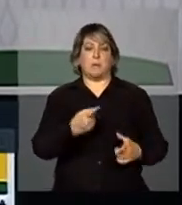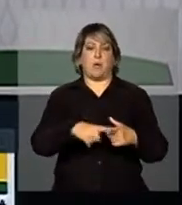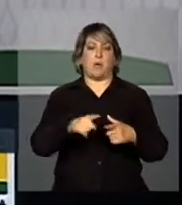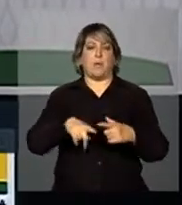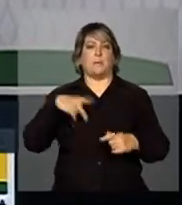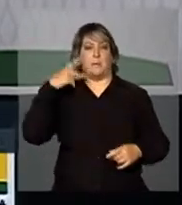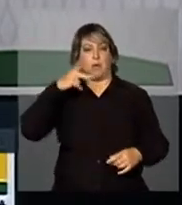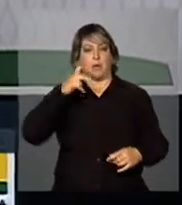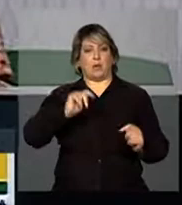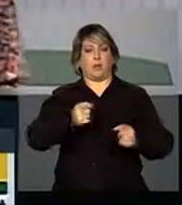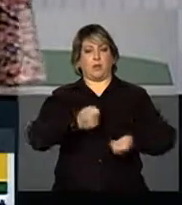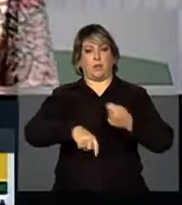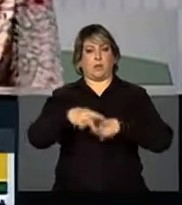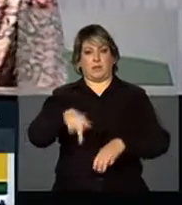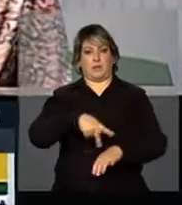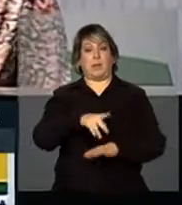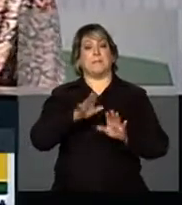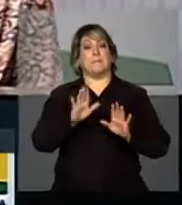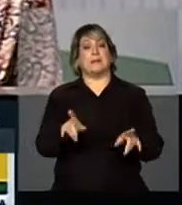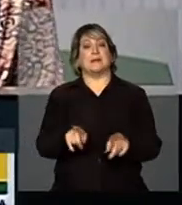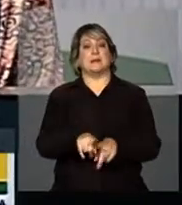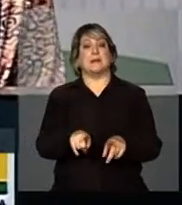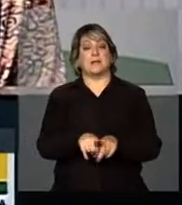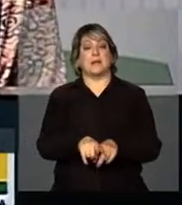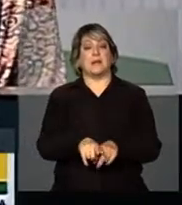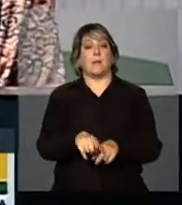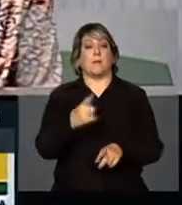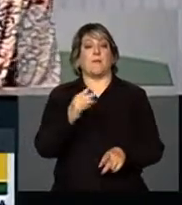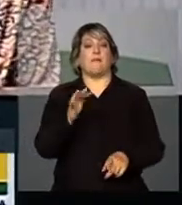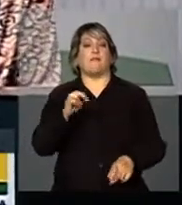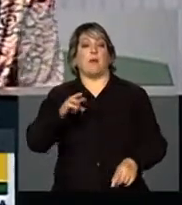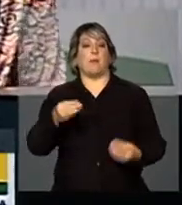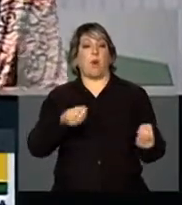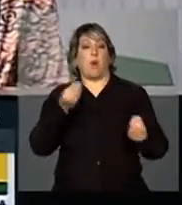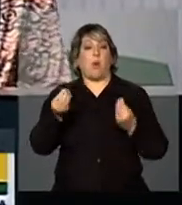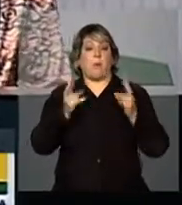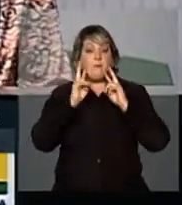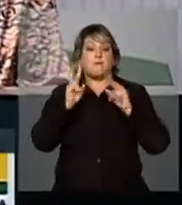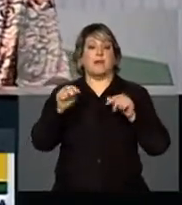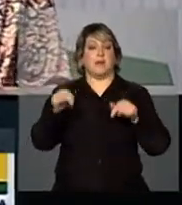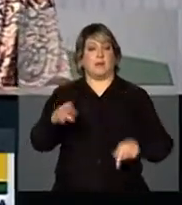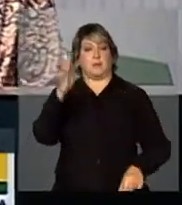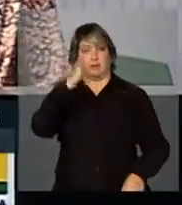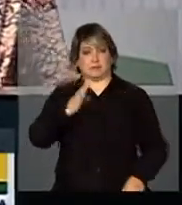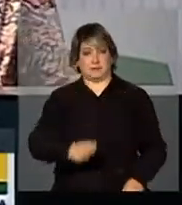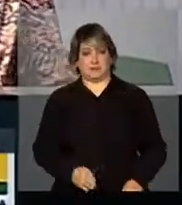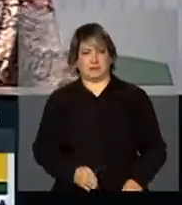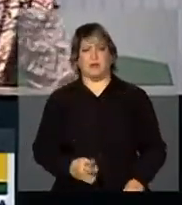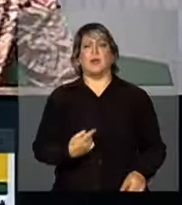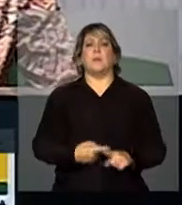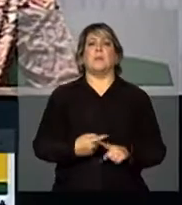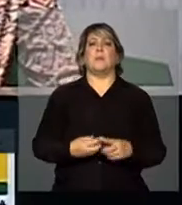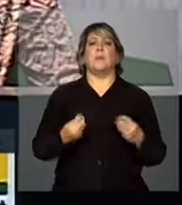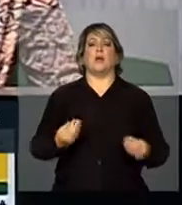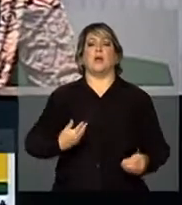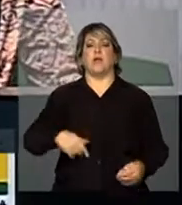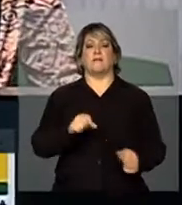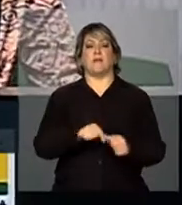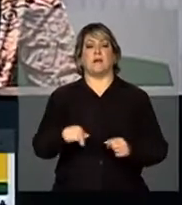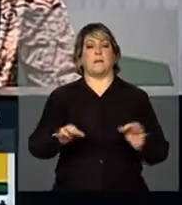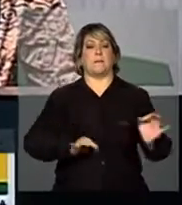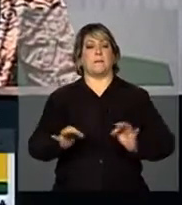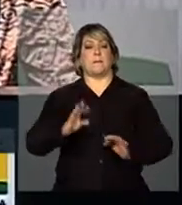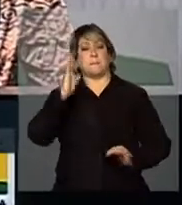mas era também uma forma de olhar o Brasil porque nós fizemos o Plano Brasil maior